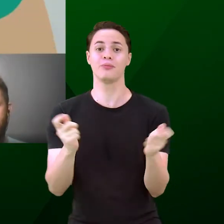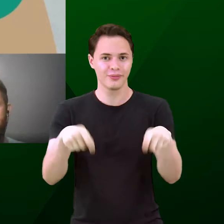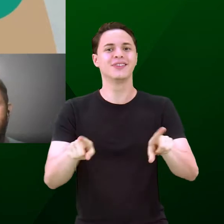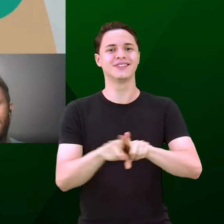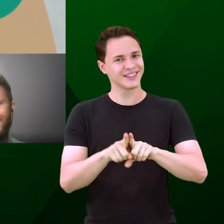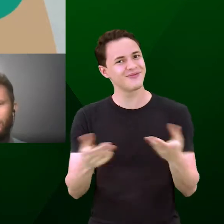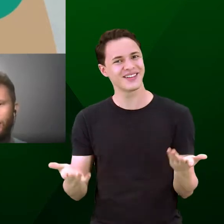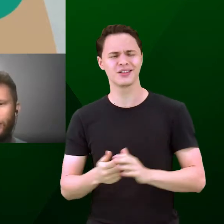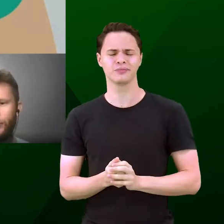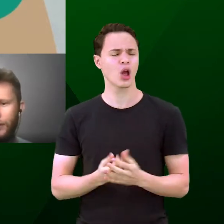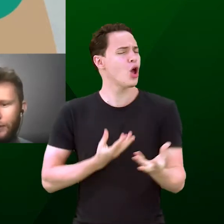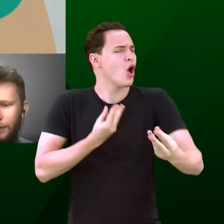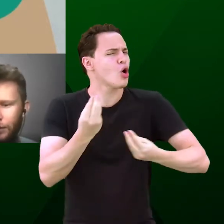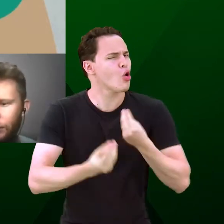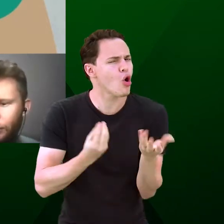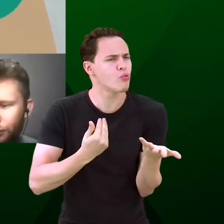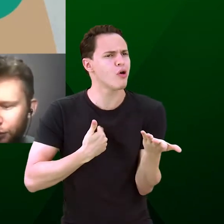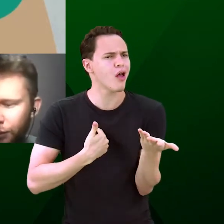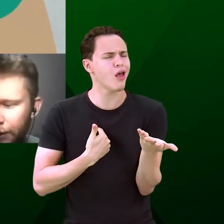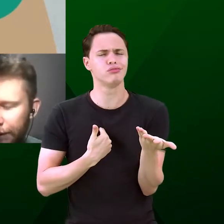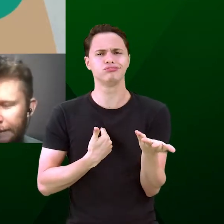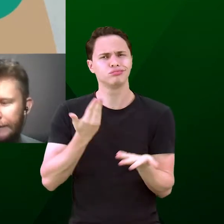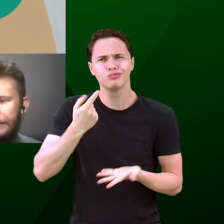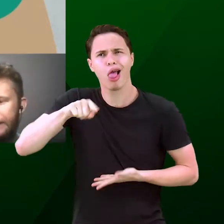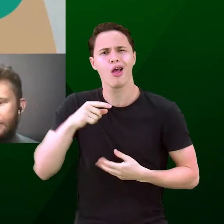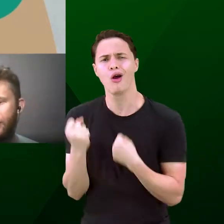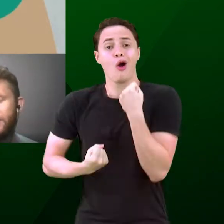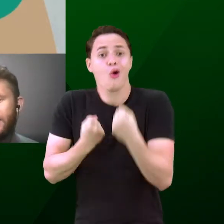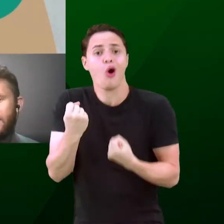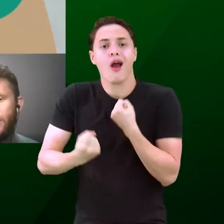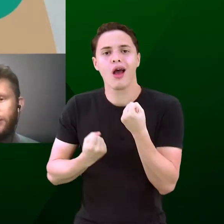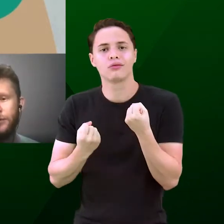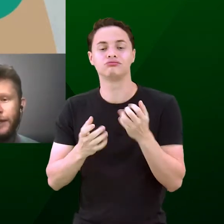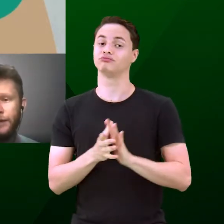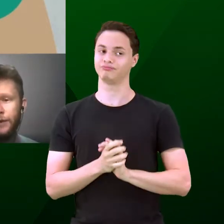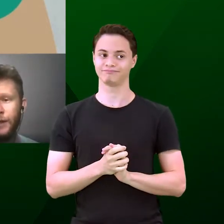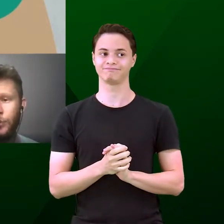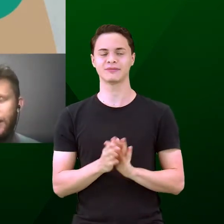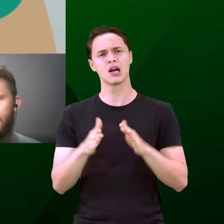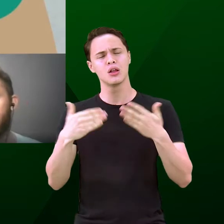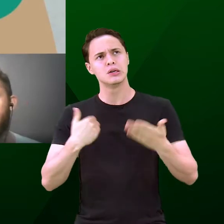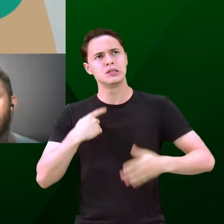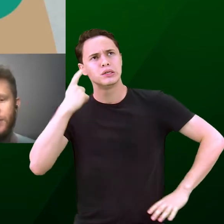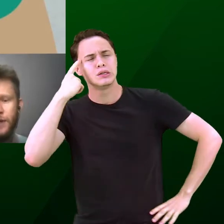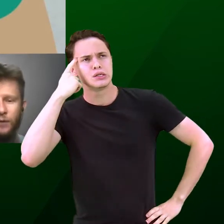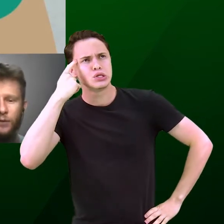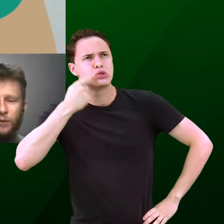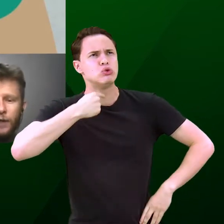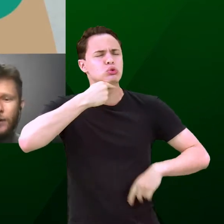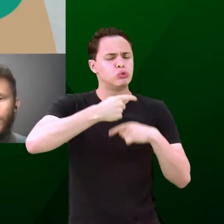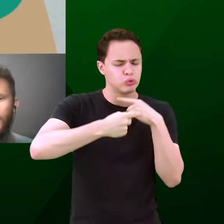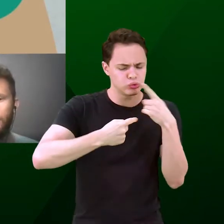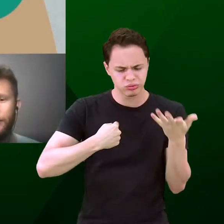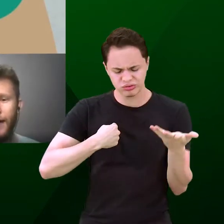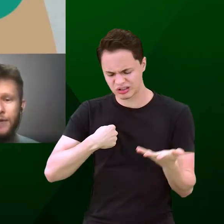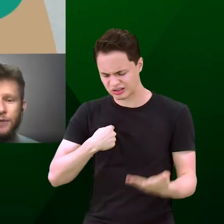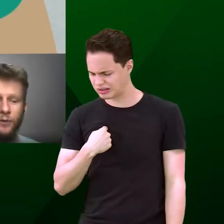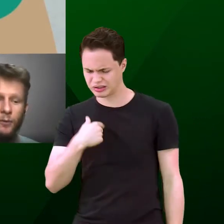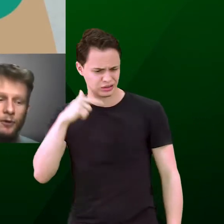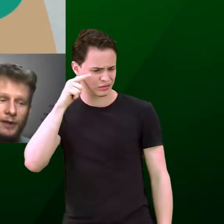Sul. Então, trabalhei aí cerca de 9, 10 anos, né, nessa área. Então, vou trazer um pouquinho para vocês